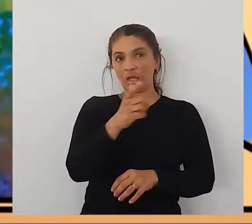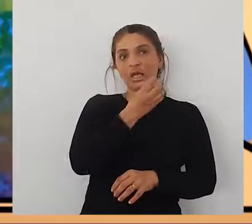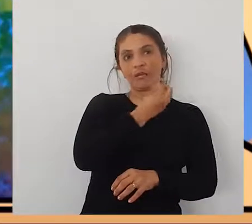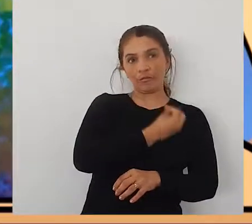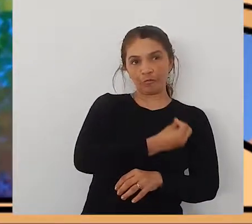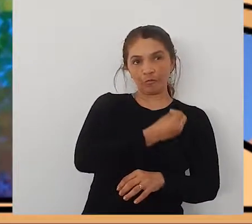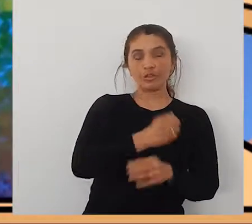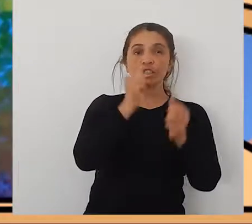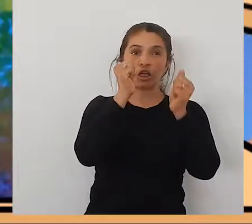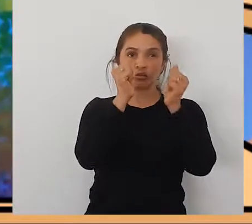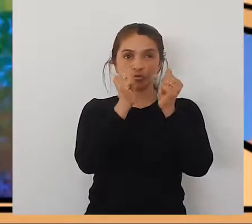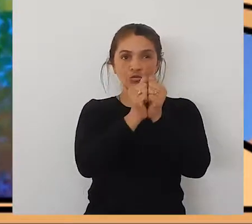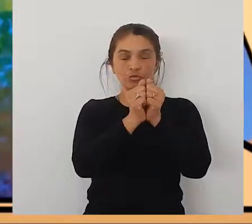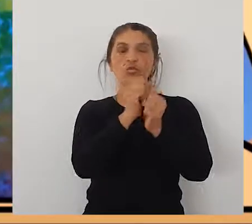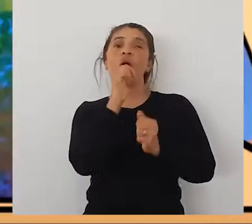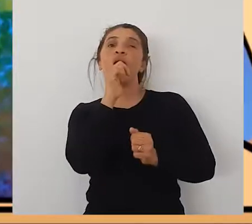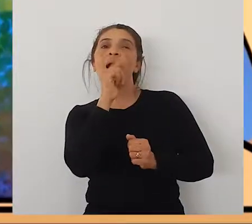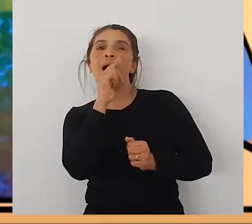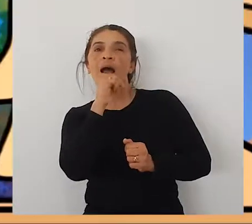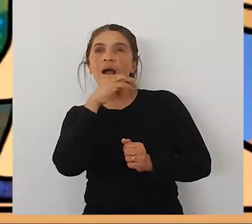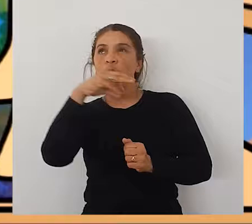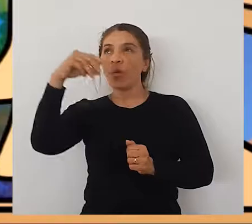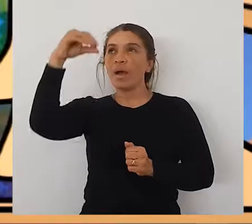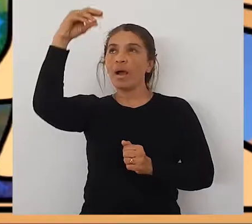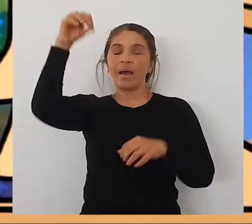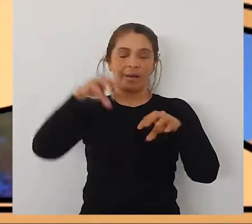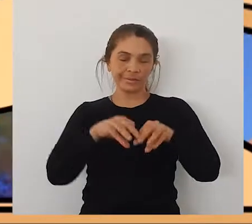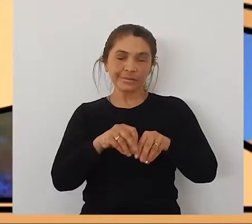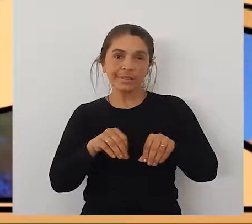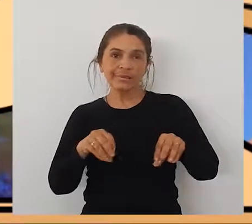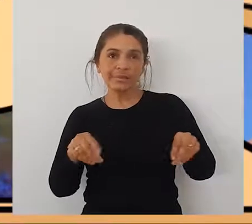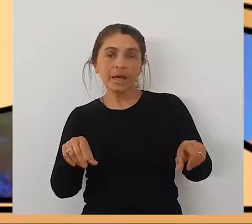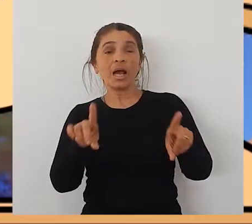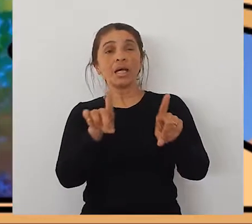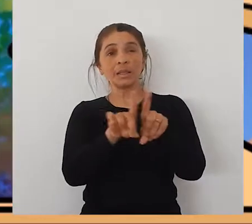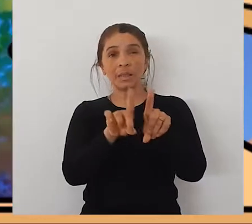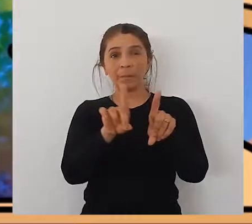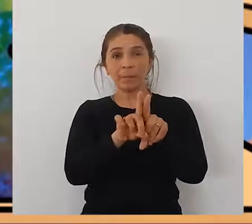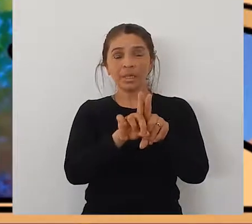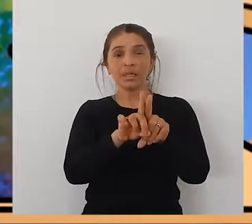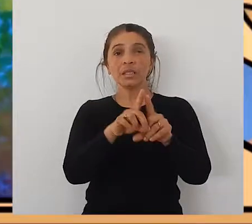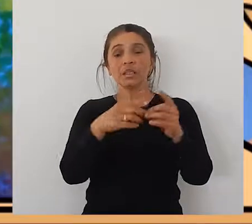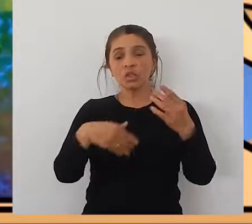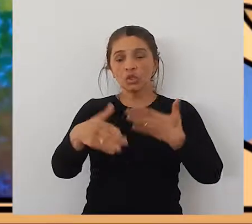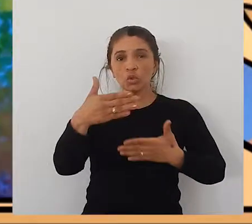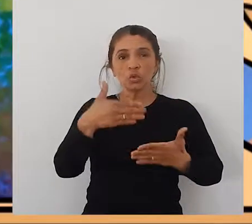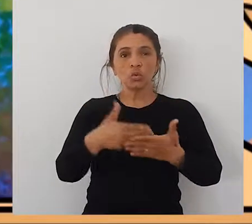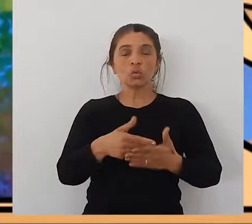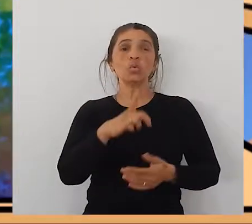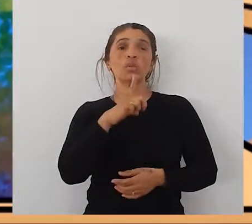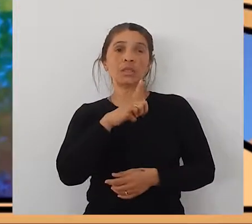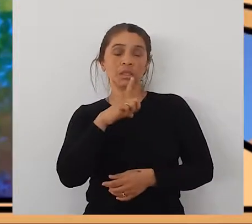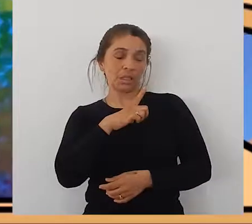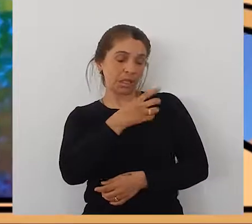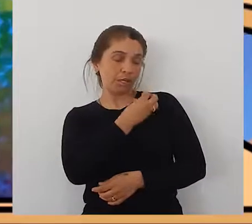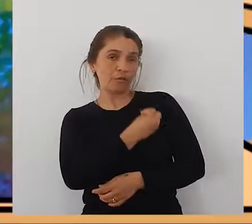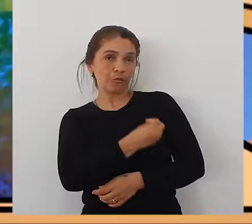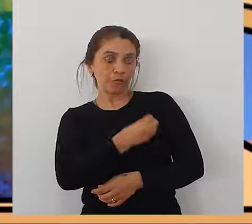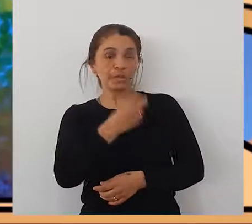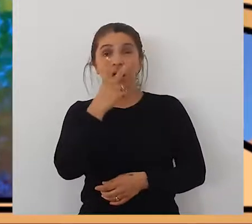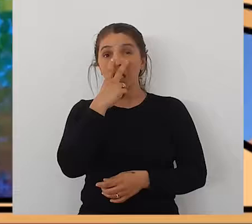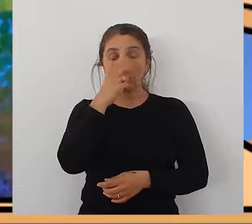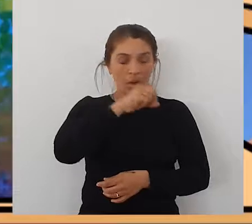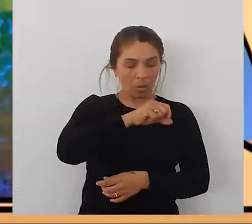são seres vivos, como água, ar e a terra. Também existem fatores bióticos, que são seres vivos aqui presentes, como